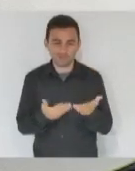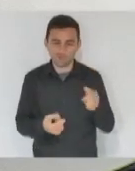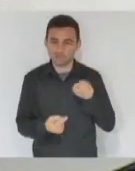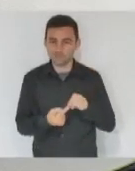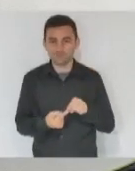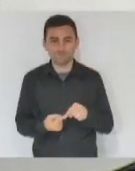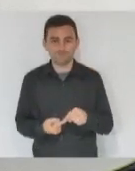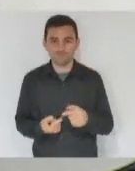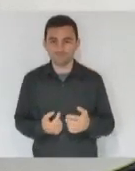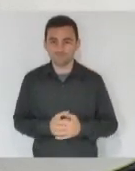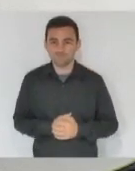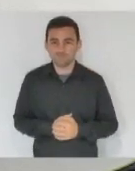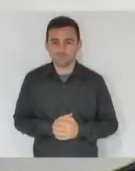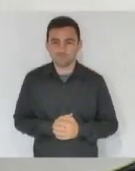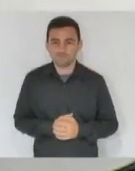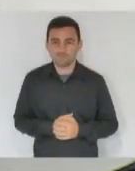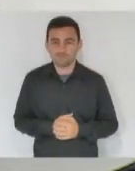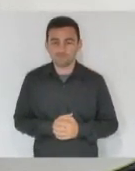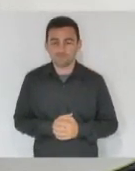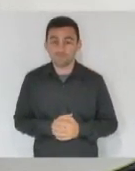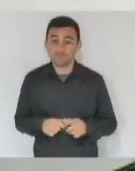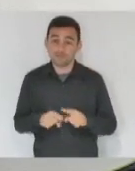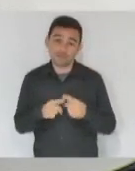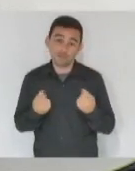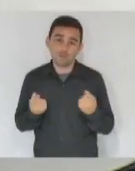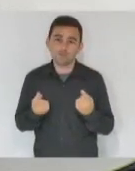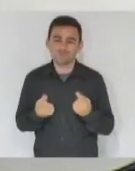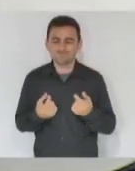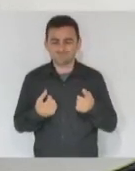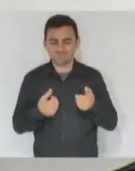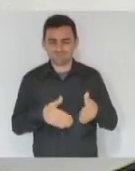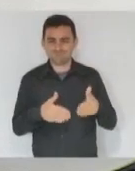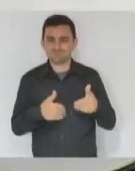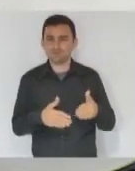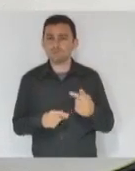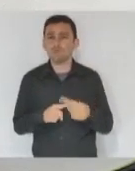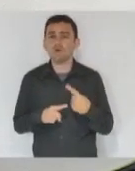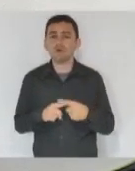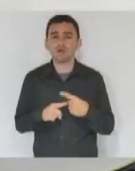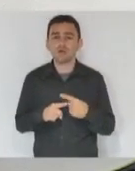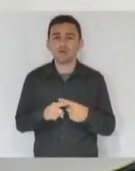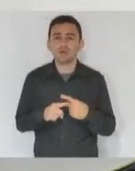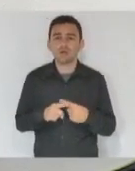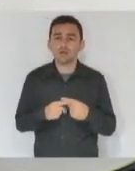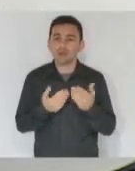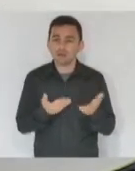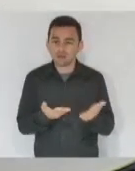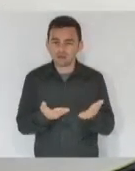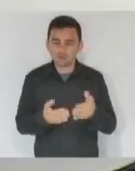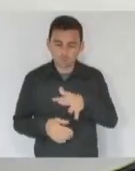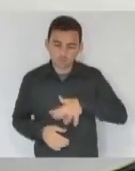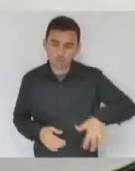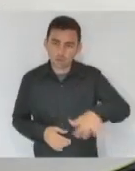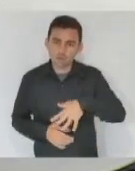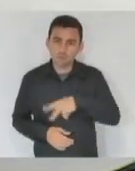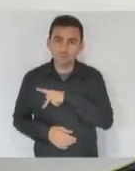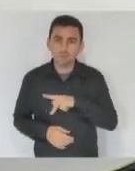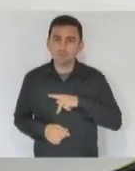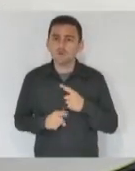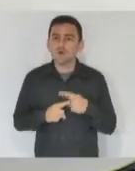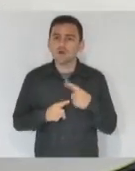utilidade social. Então, para que tanto descaso em relação a esse espaço público? Para que